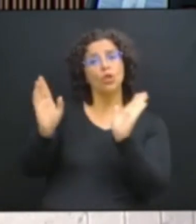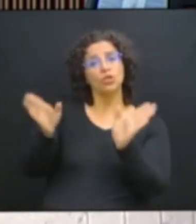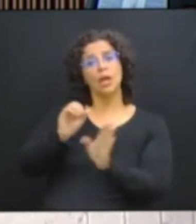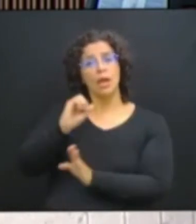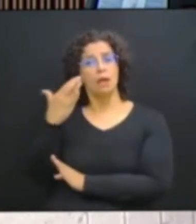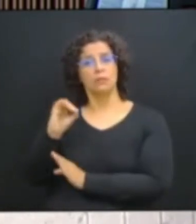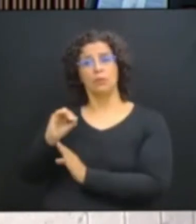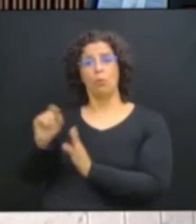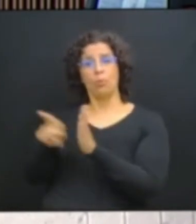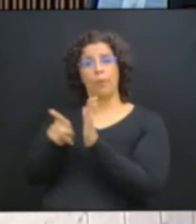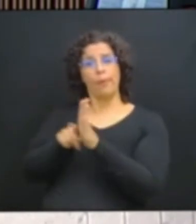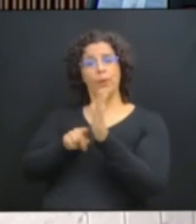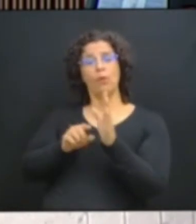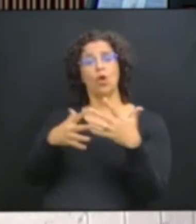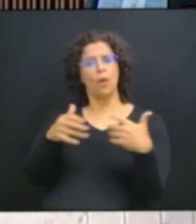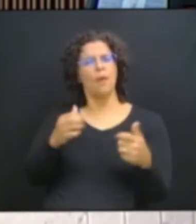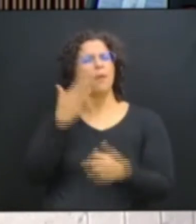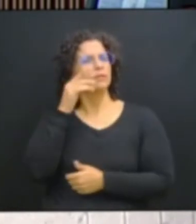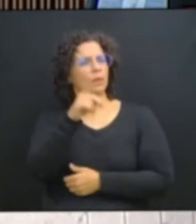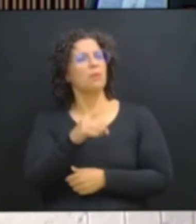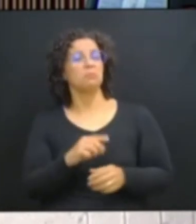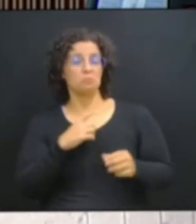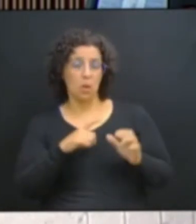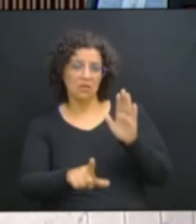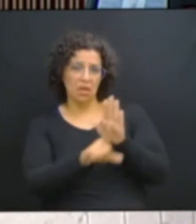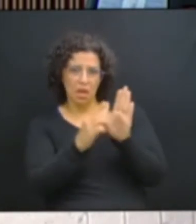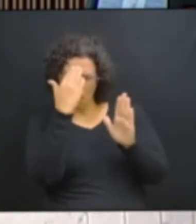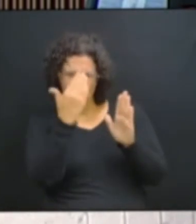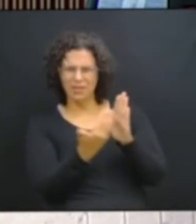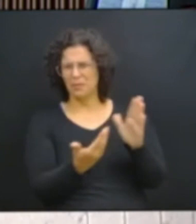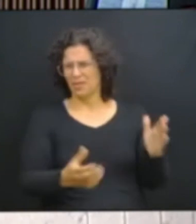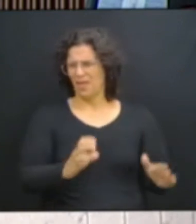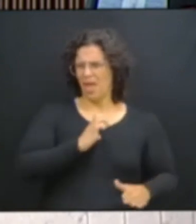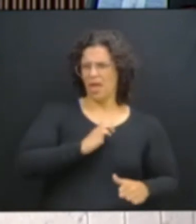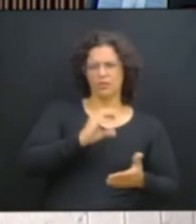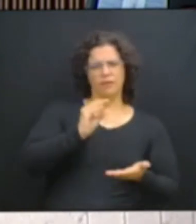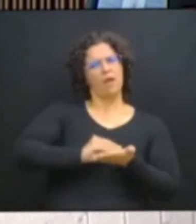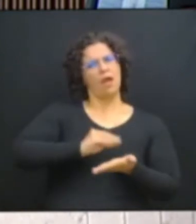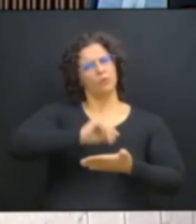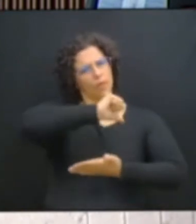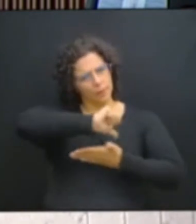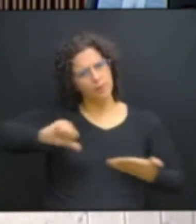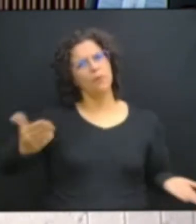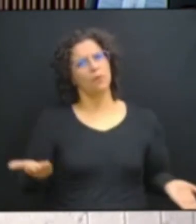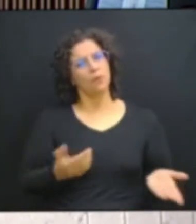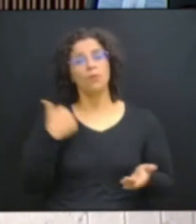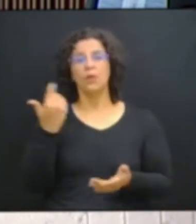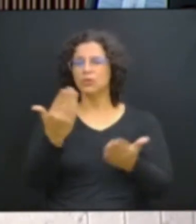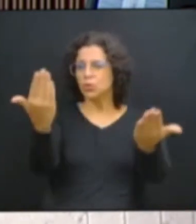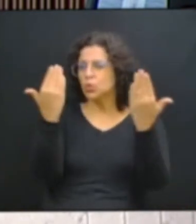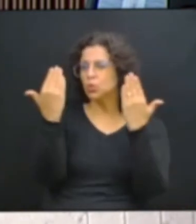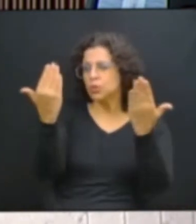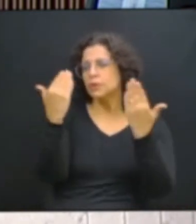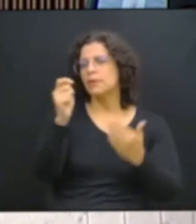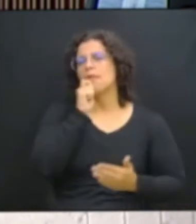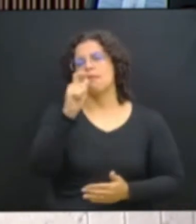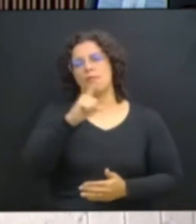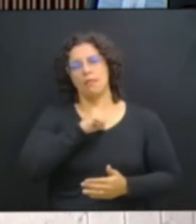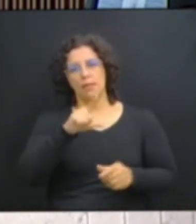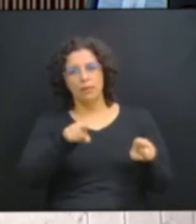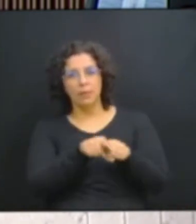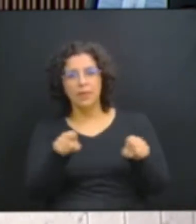de ações. Pode até ser legal, mas é imoral. Ainda há uma suspeita muito grande